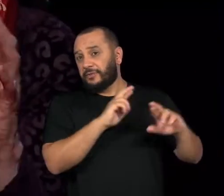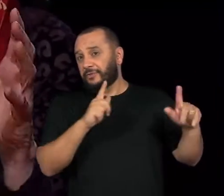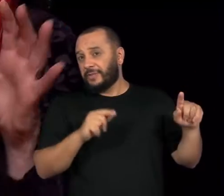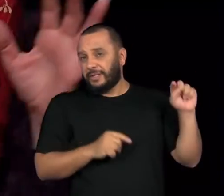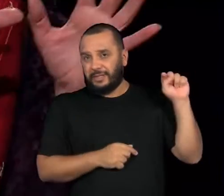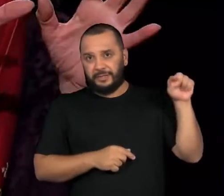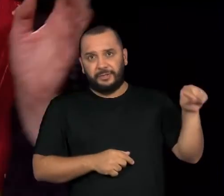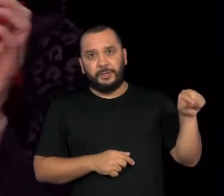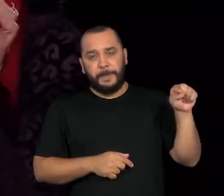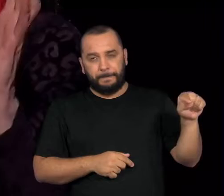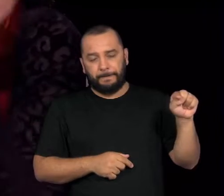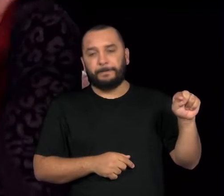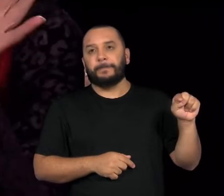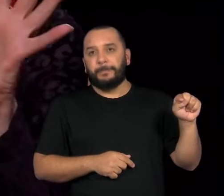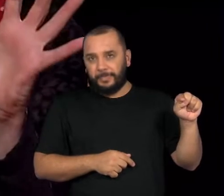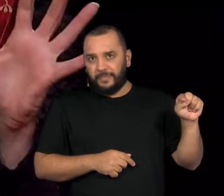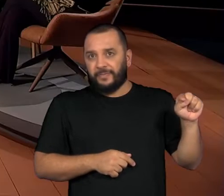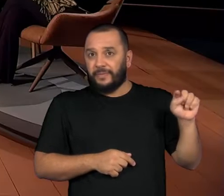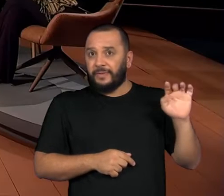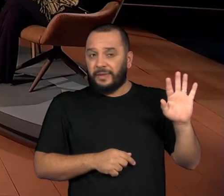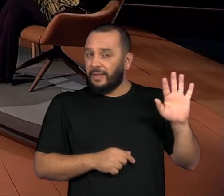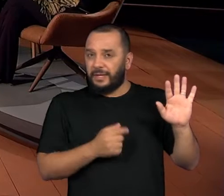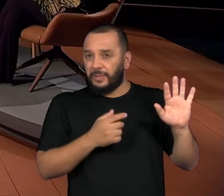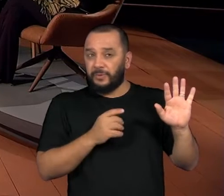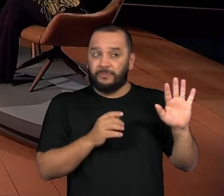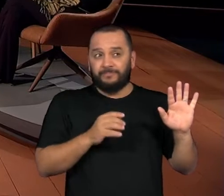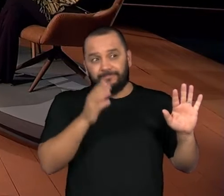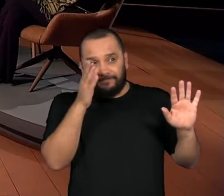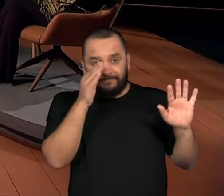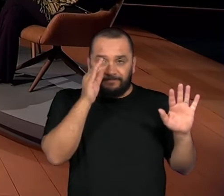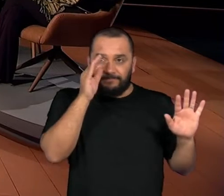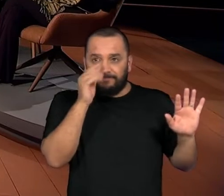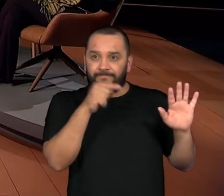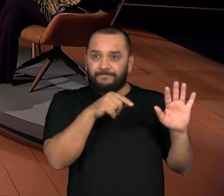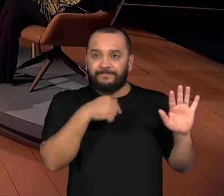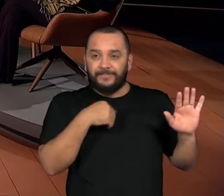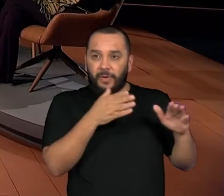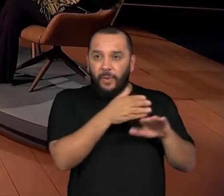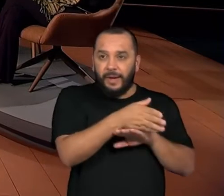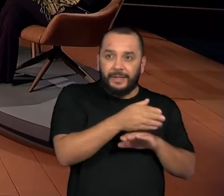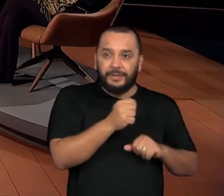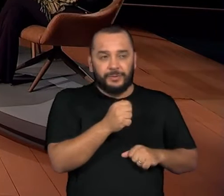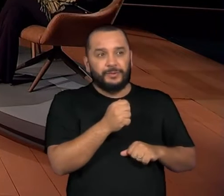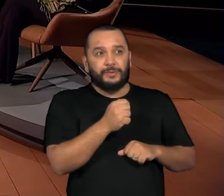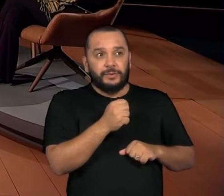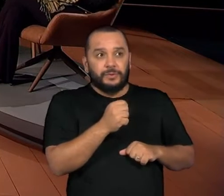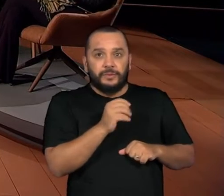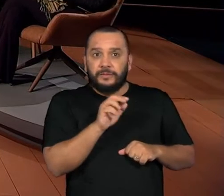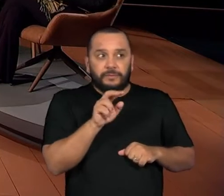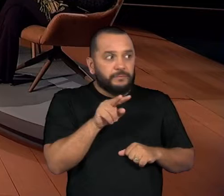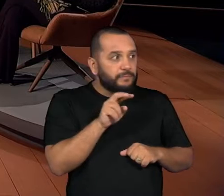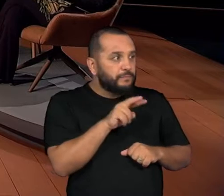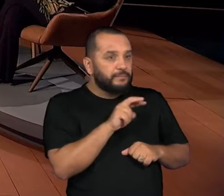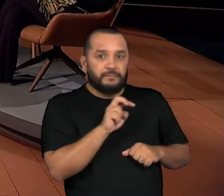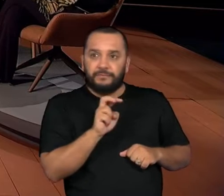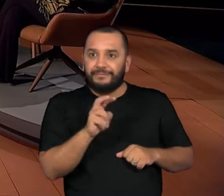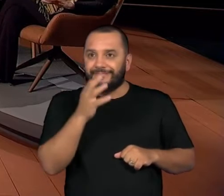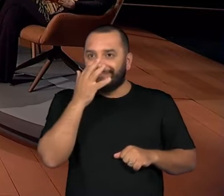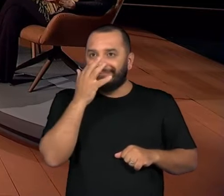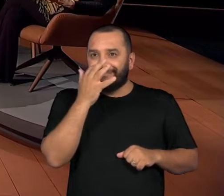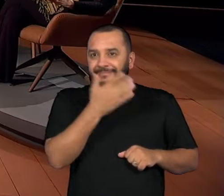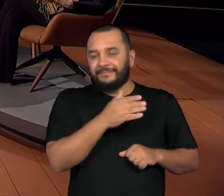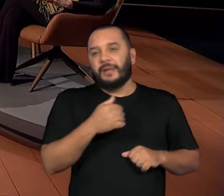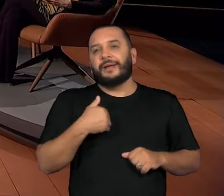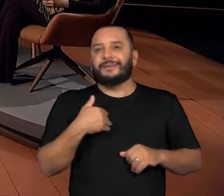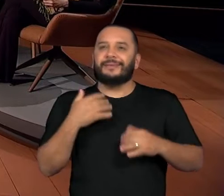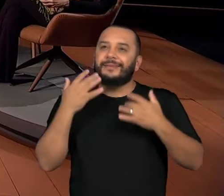lugar. E sempre é dos outros, mas eu entro lá assim, sempre como se entra numa catedral e fico lá fascinada. Mas o teatro é a